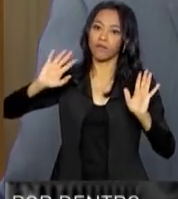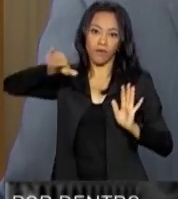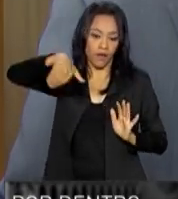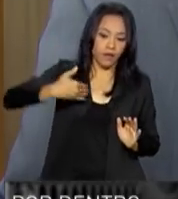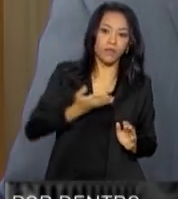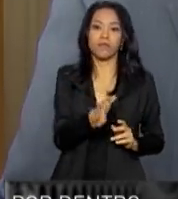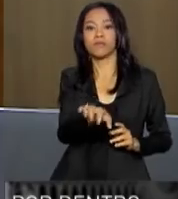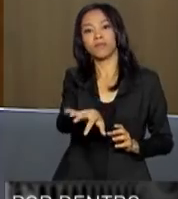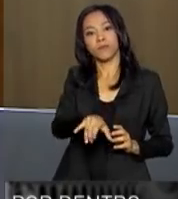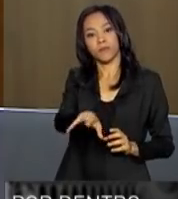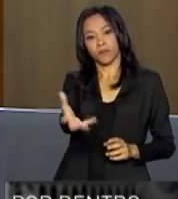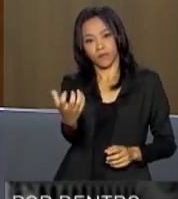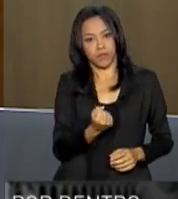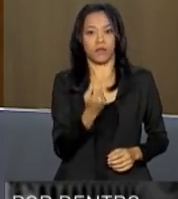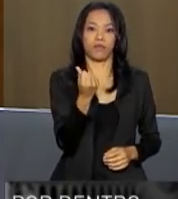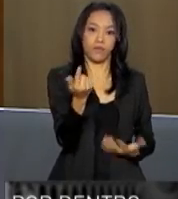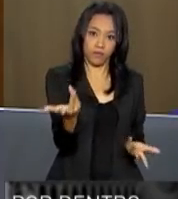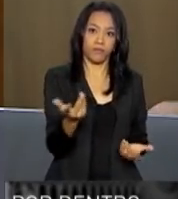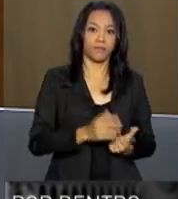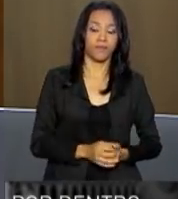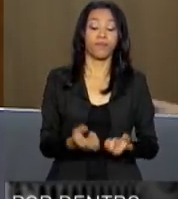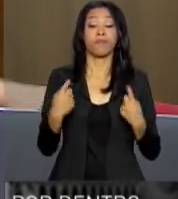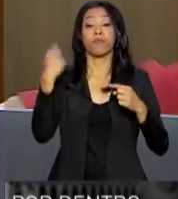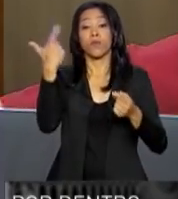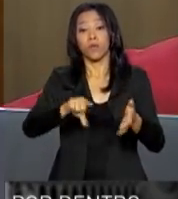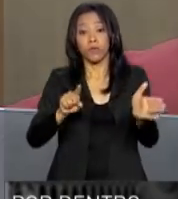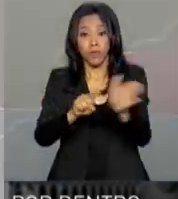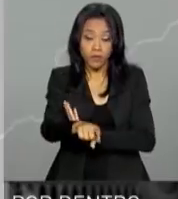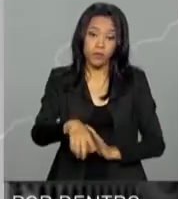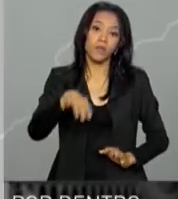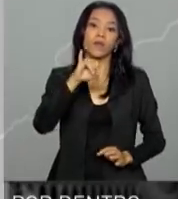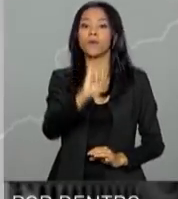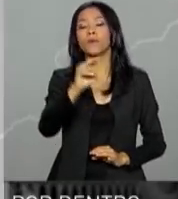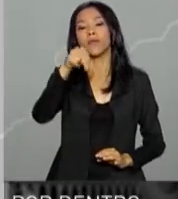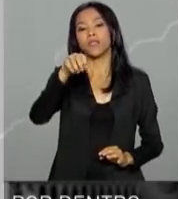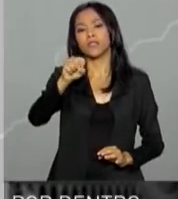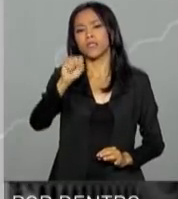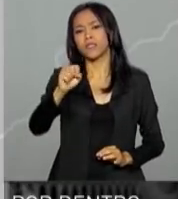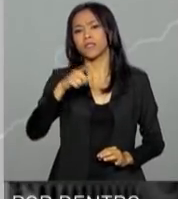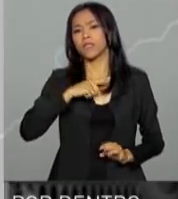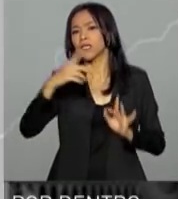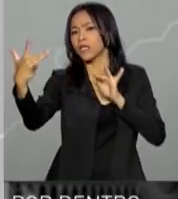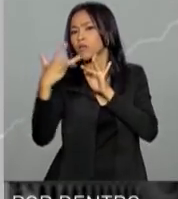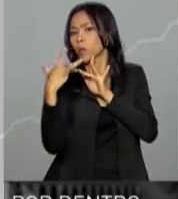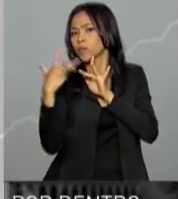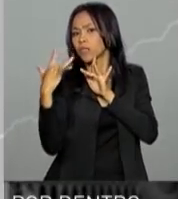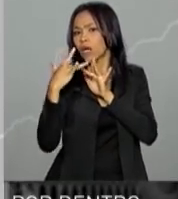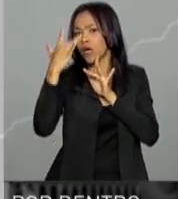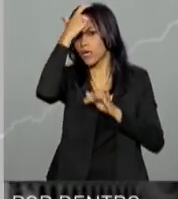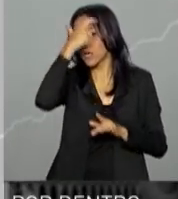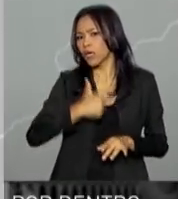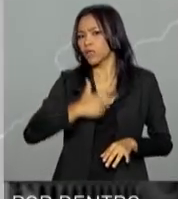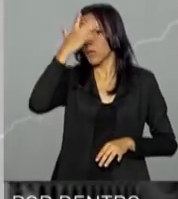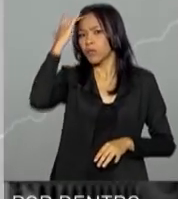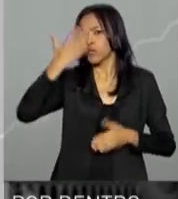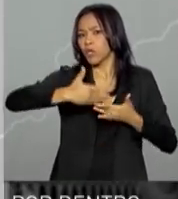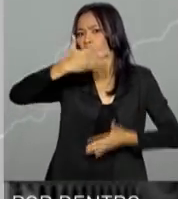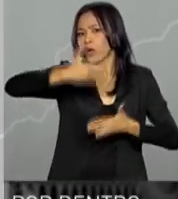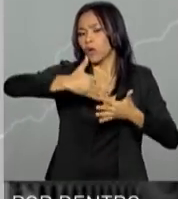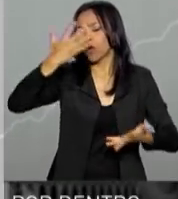mas há uma pergunta o diretor o inss tem buscado ampliar a comunicação com os beneficiários por meio por exemplo de redes sociais e outras ferramentas